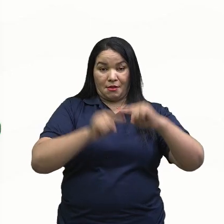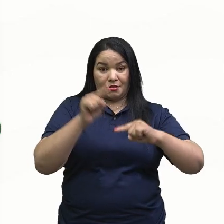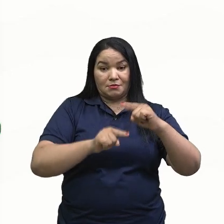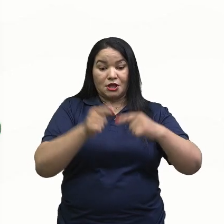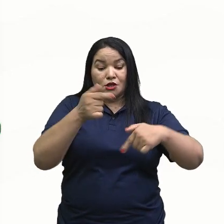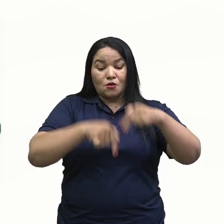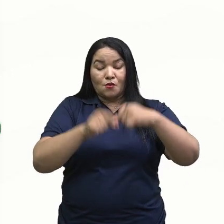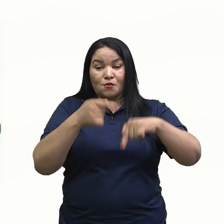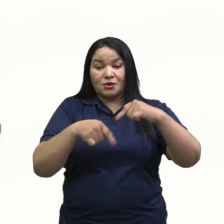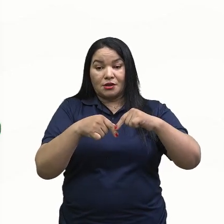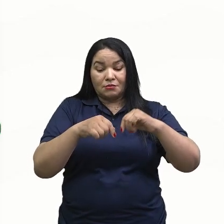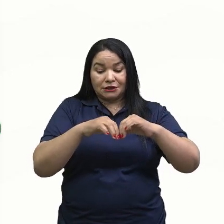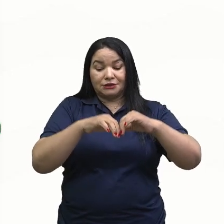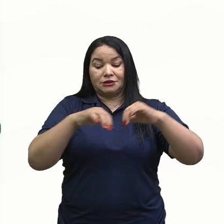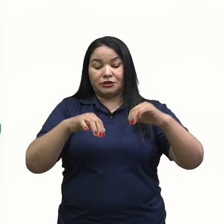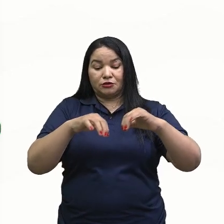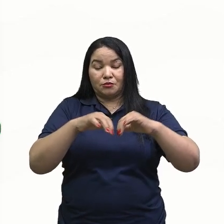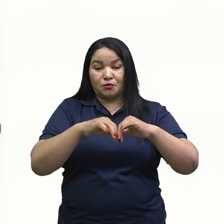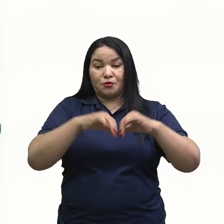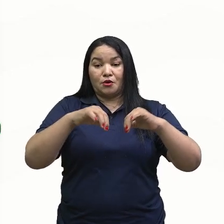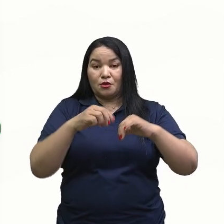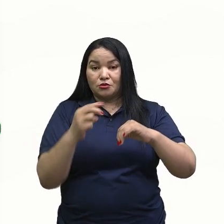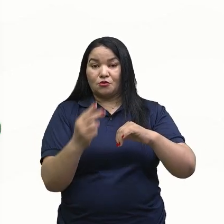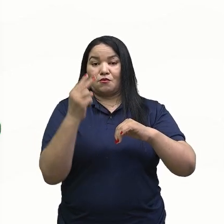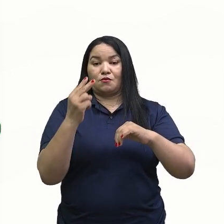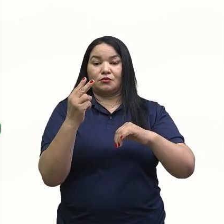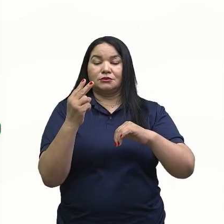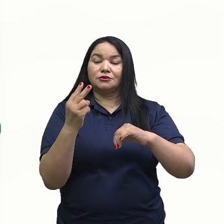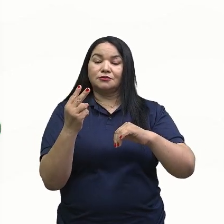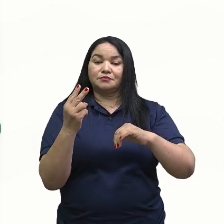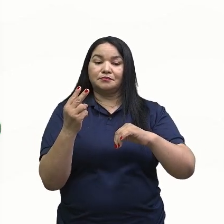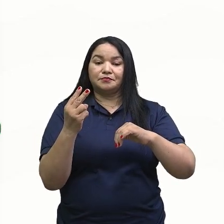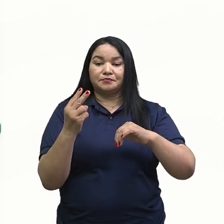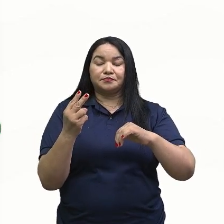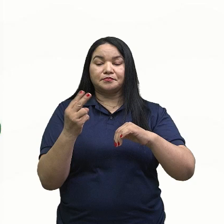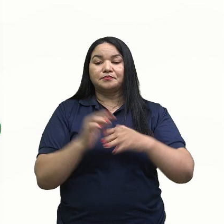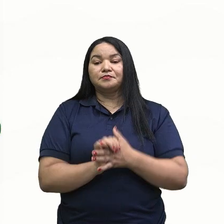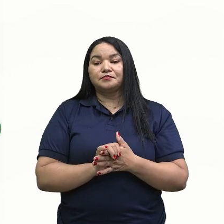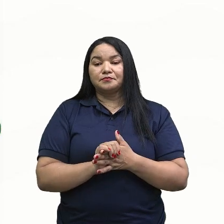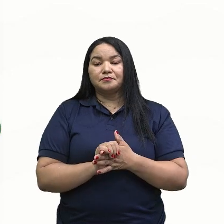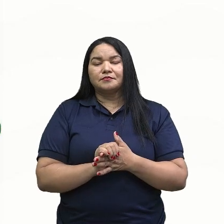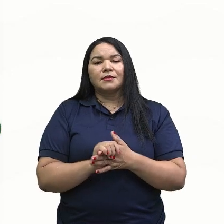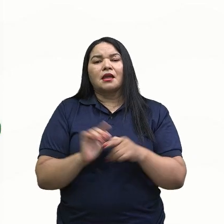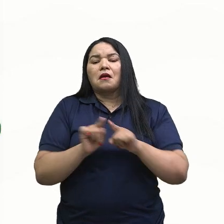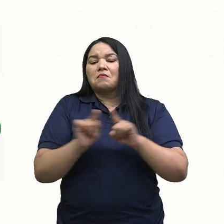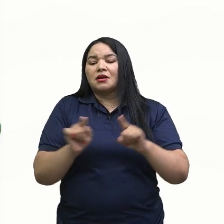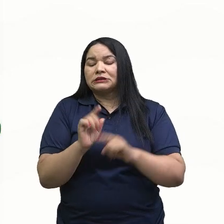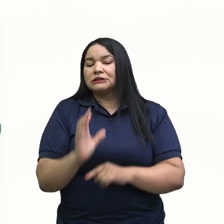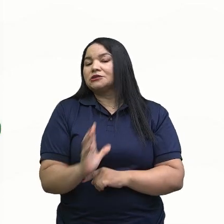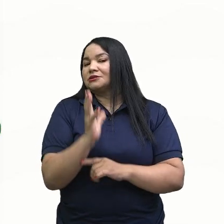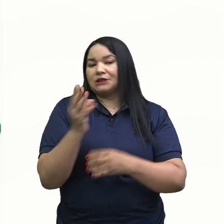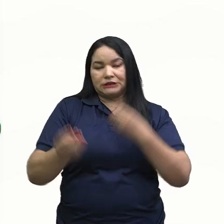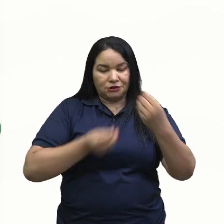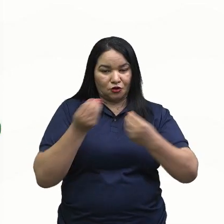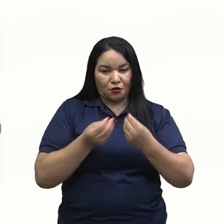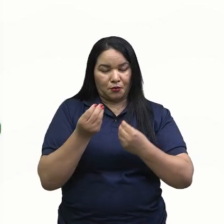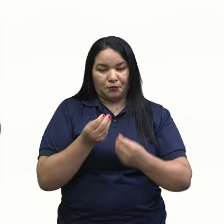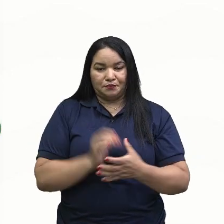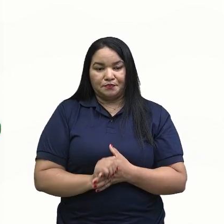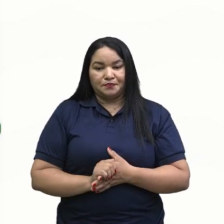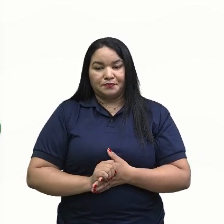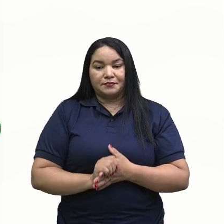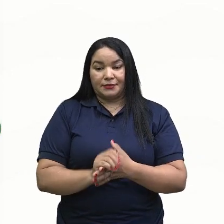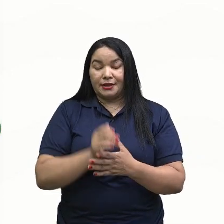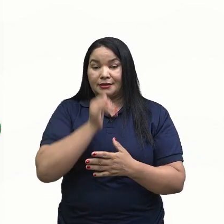se separar em outros dois elementos químicos. Professor, como é que isso acontece? Isso acontece porque